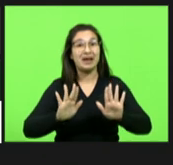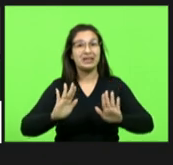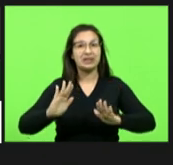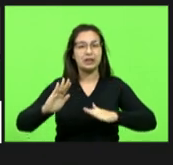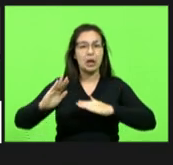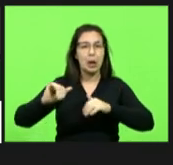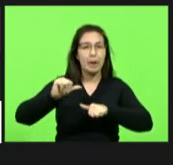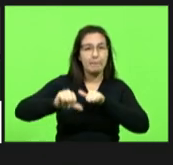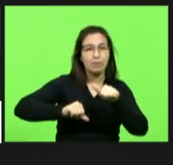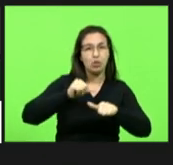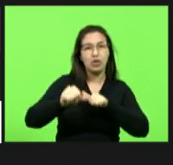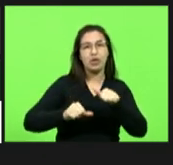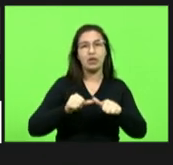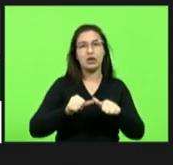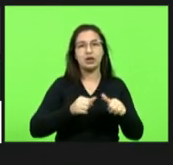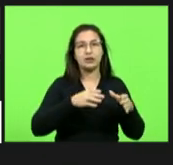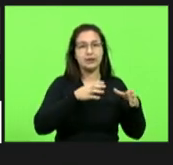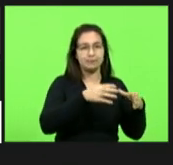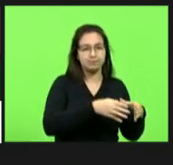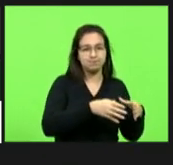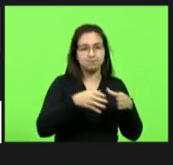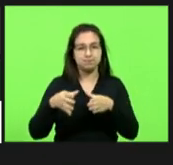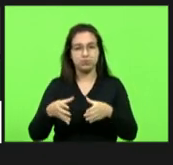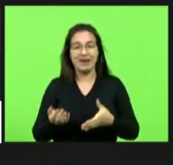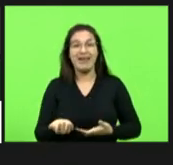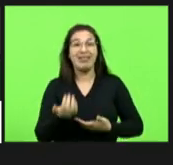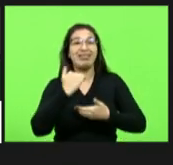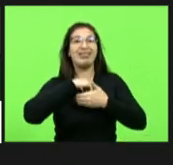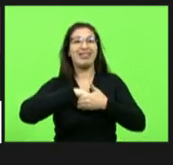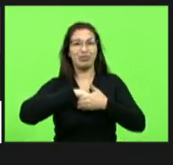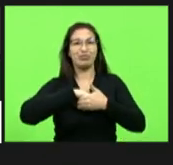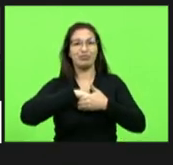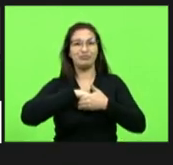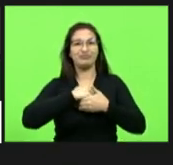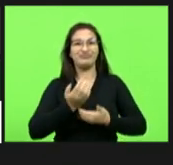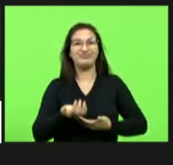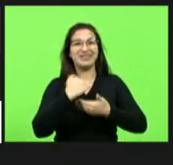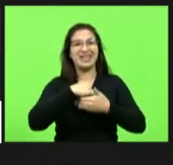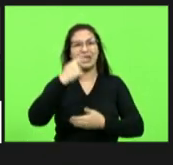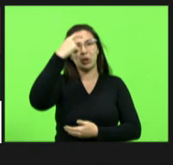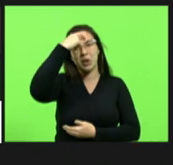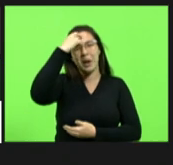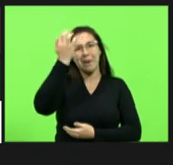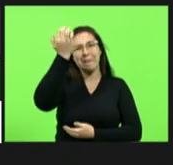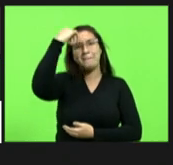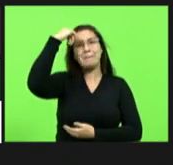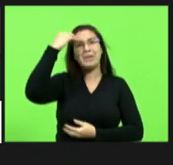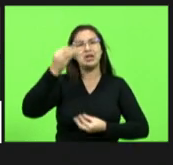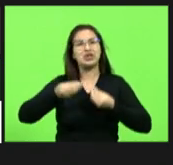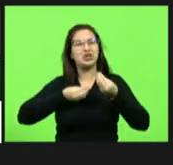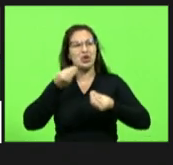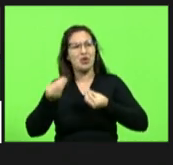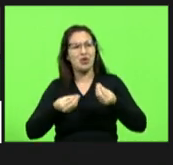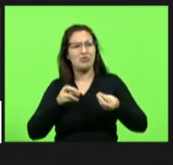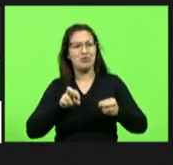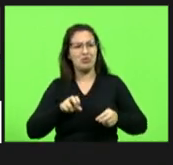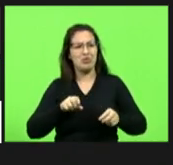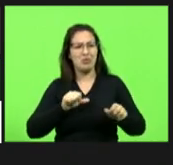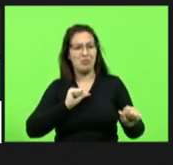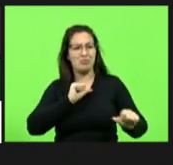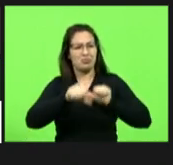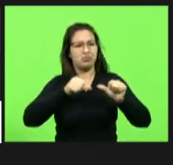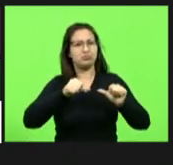situação e outra é interna. É o que acontece dentro da mente das pessoas, quando elas são apresentadas à